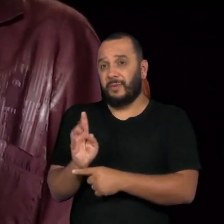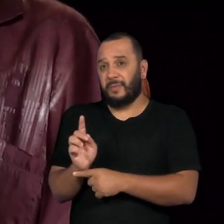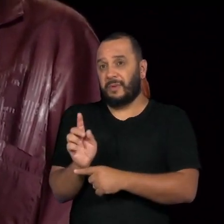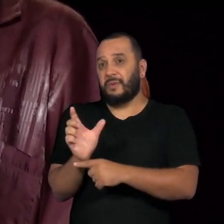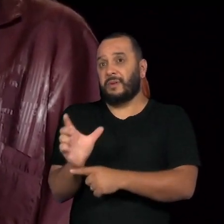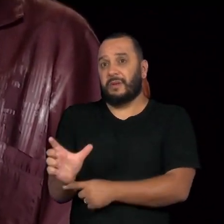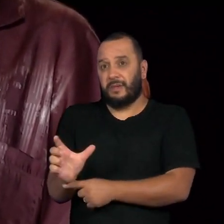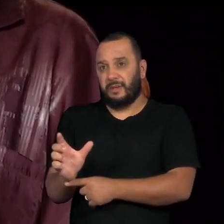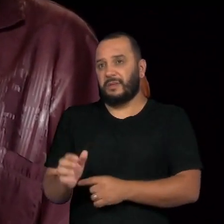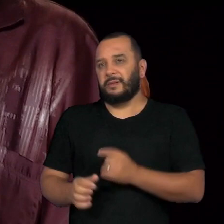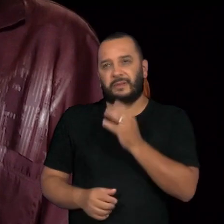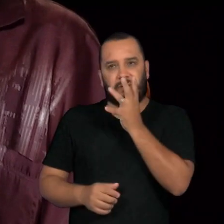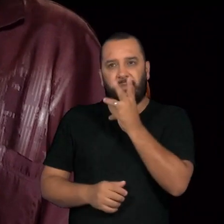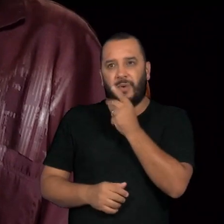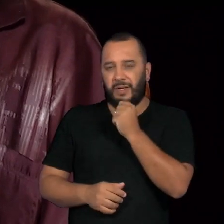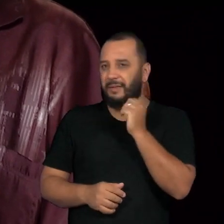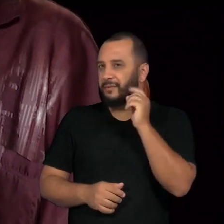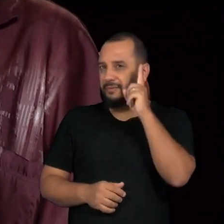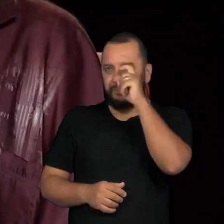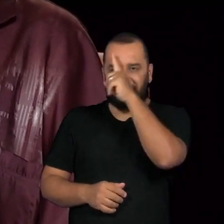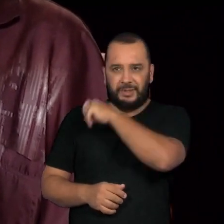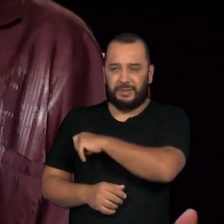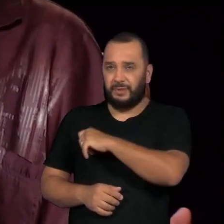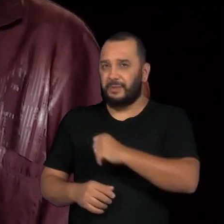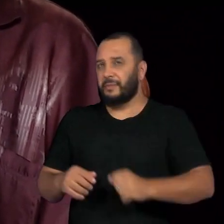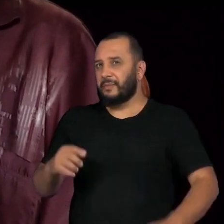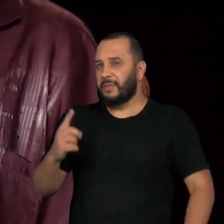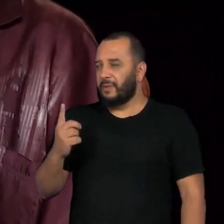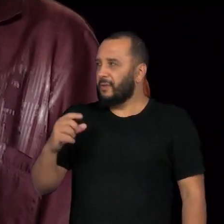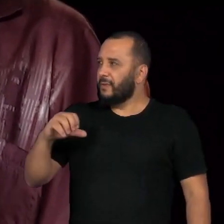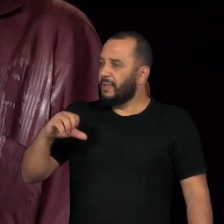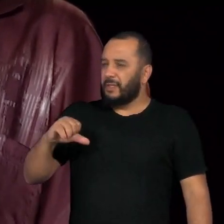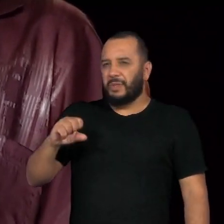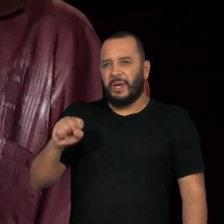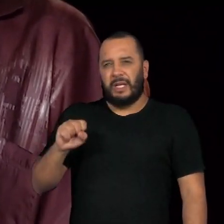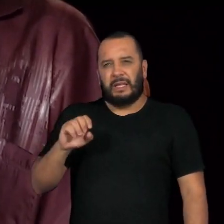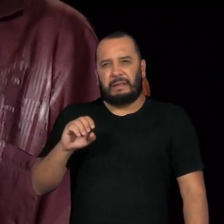momento, era muito distante, né? Eu estou falando de 80 e poucos.